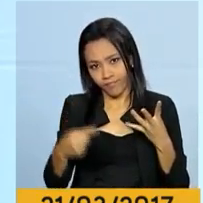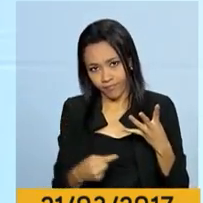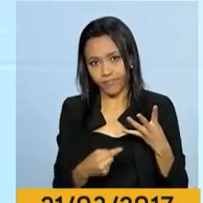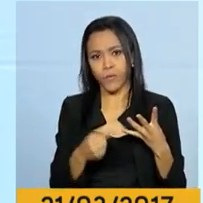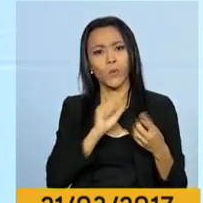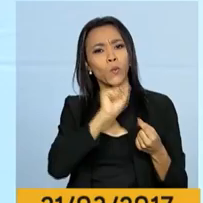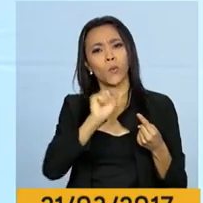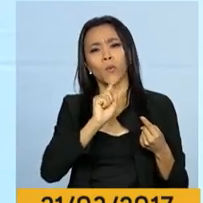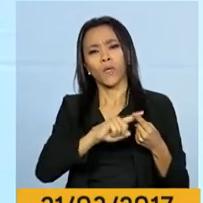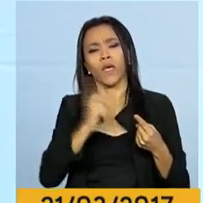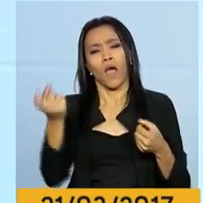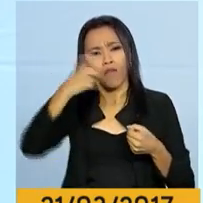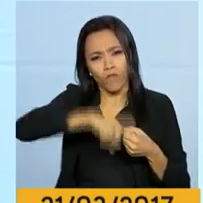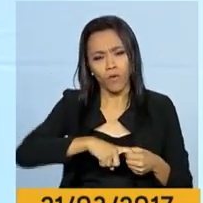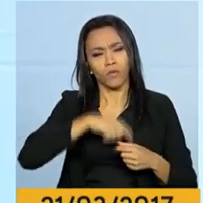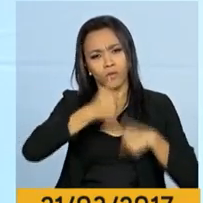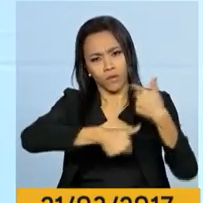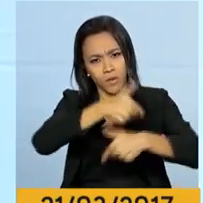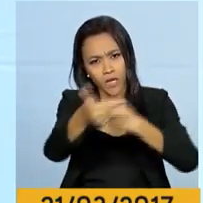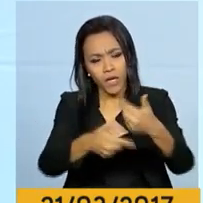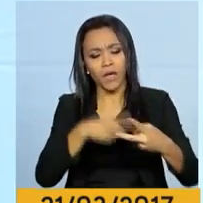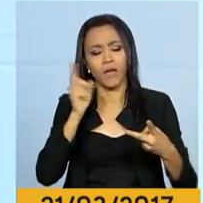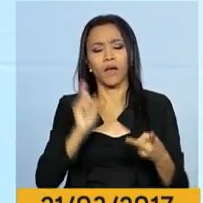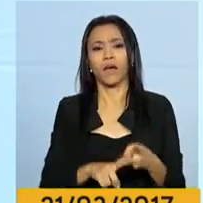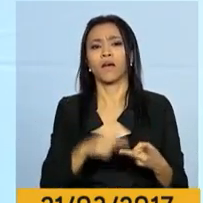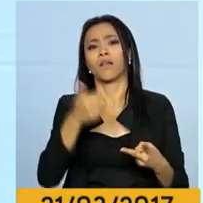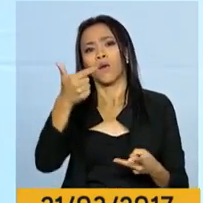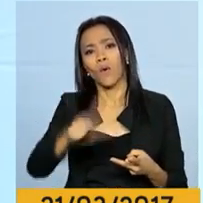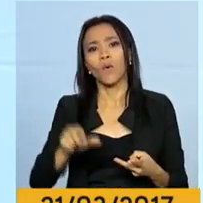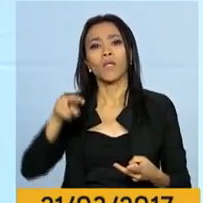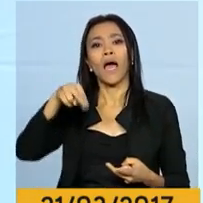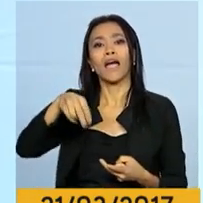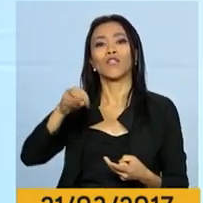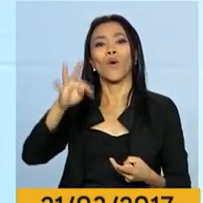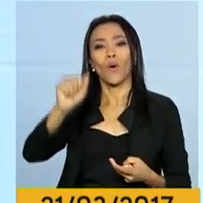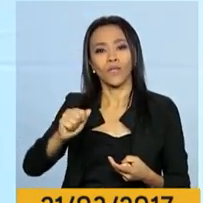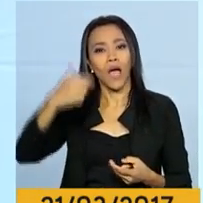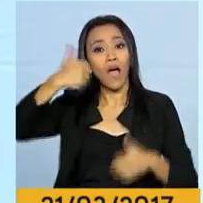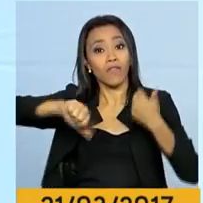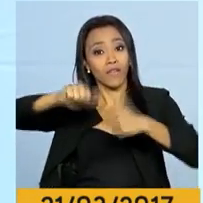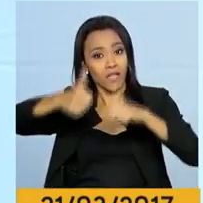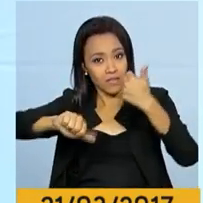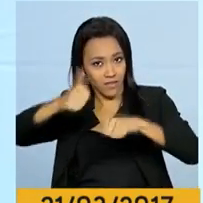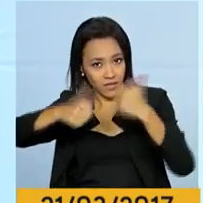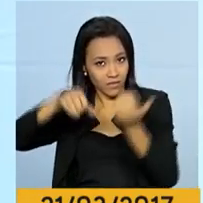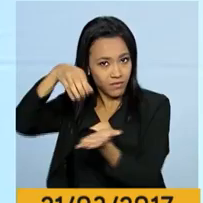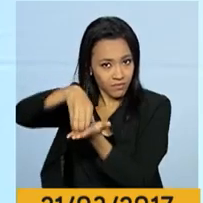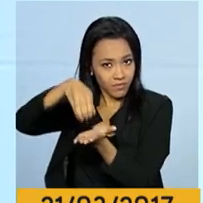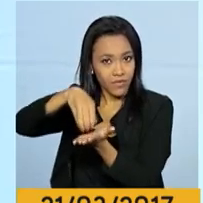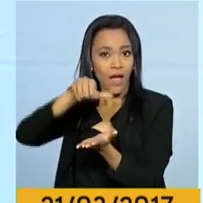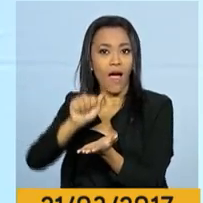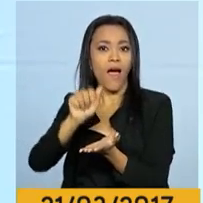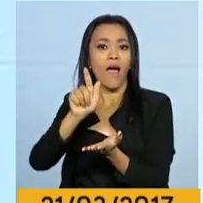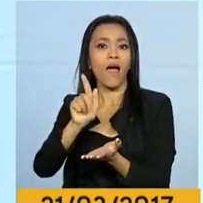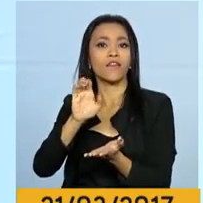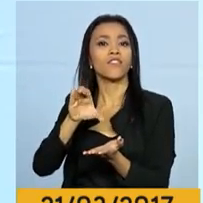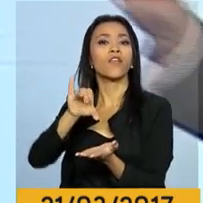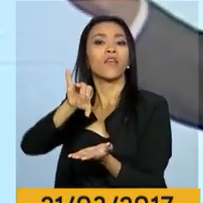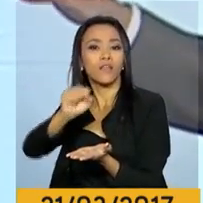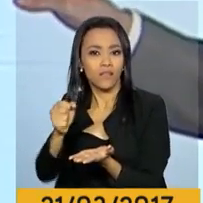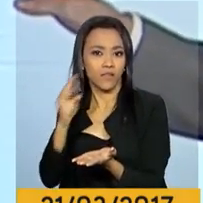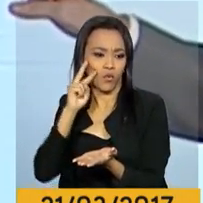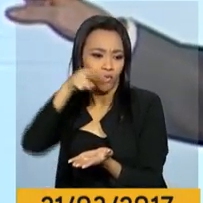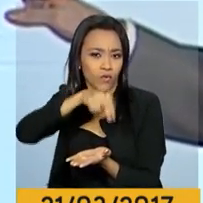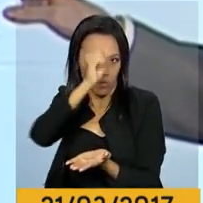da retomada do emprego, da nota da Moody's, né? Vocês vejam, nós temos um exemplo concreto. O exemplo concreto é dos